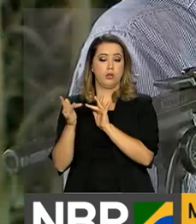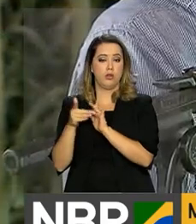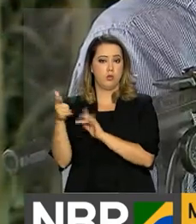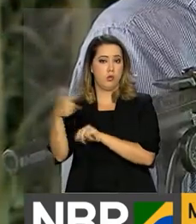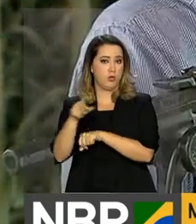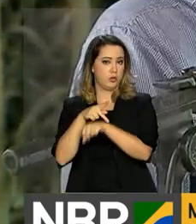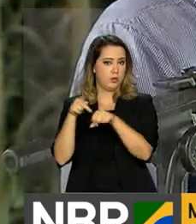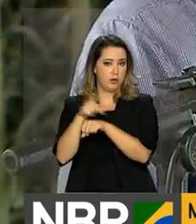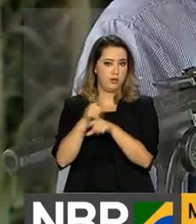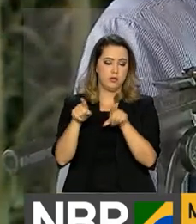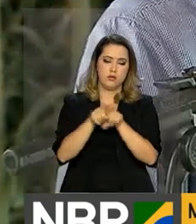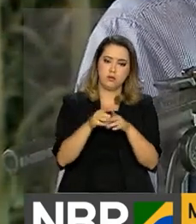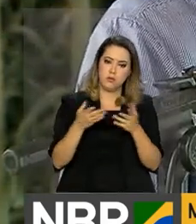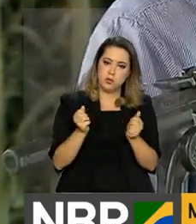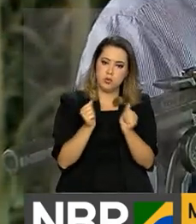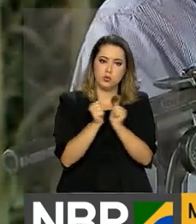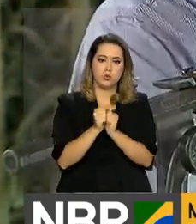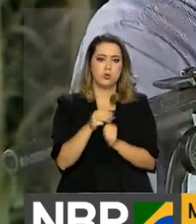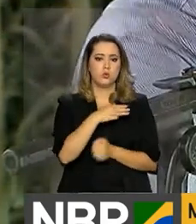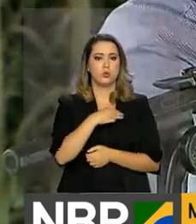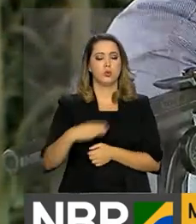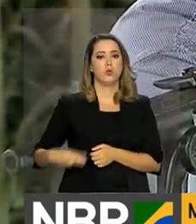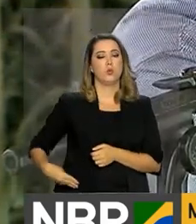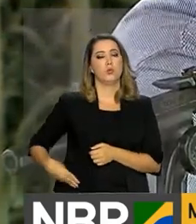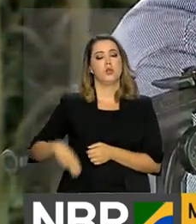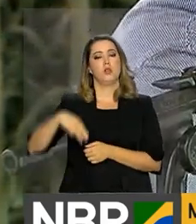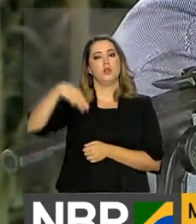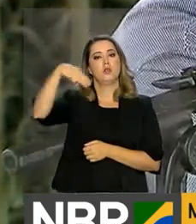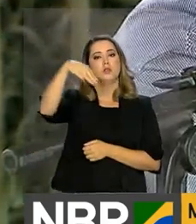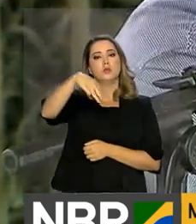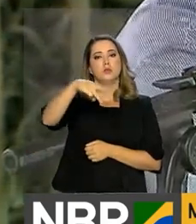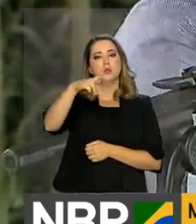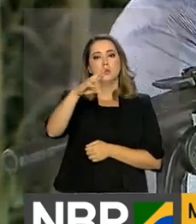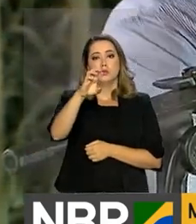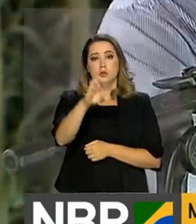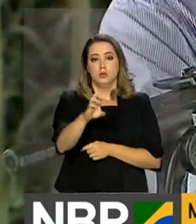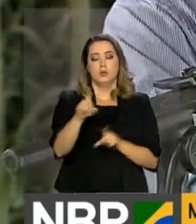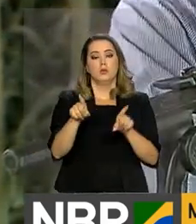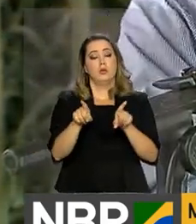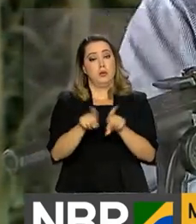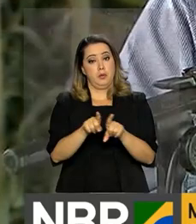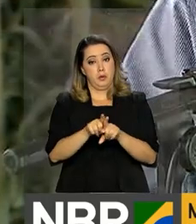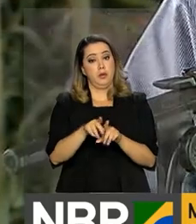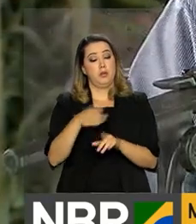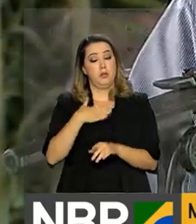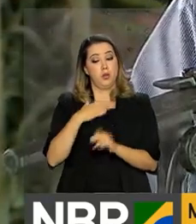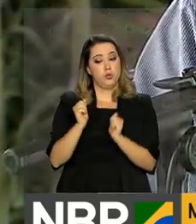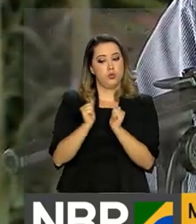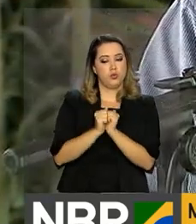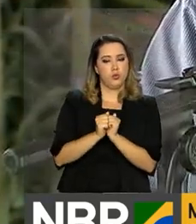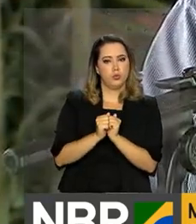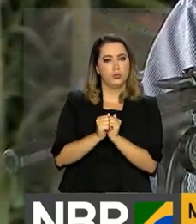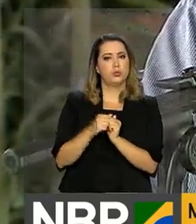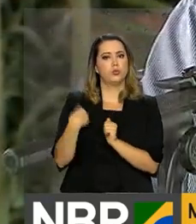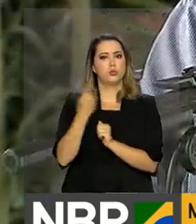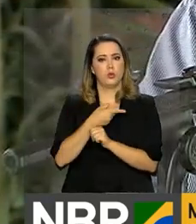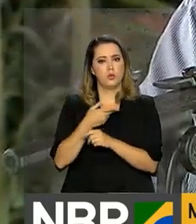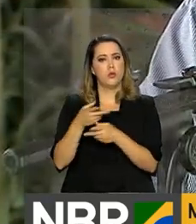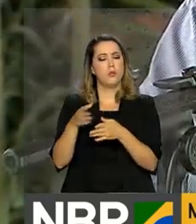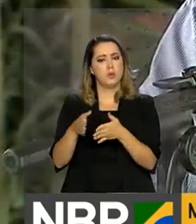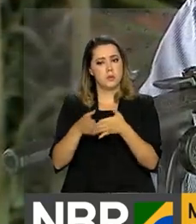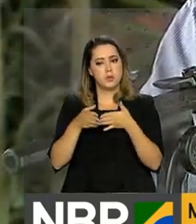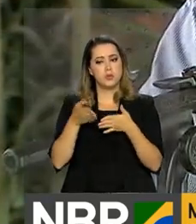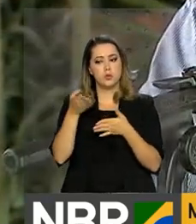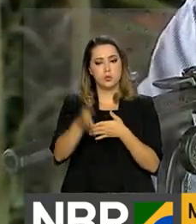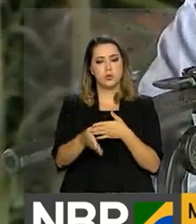das Relações Exteriores, juntamente com o Zequinha, seguramente comigo também, nós vamos cobrar